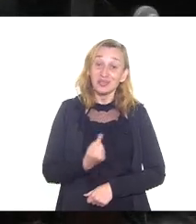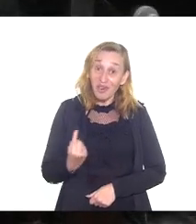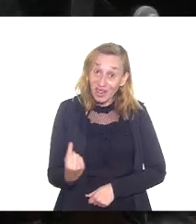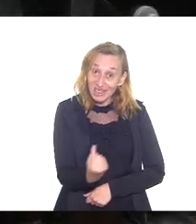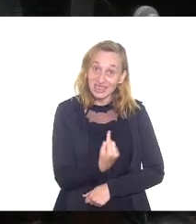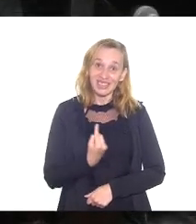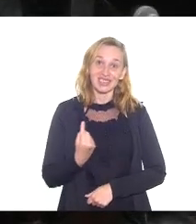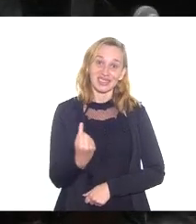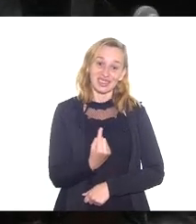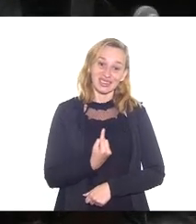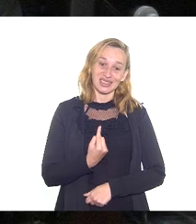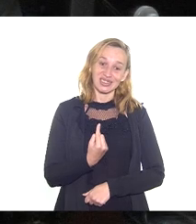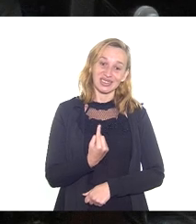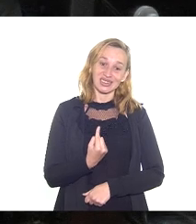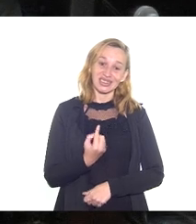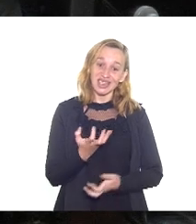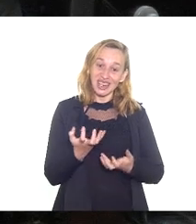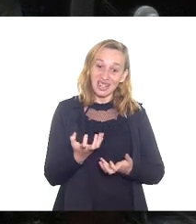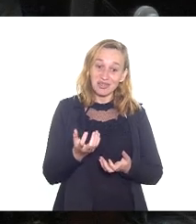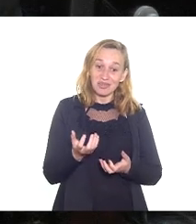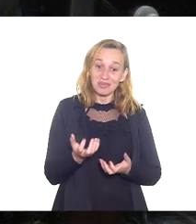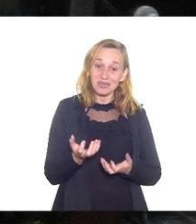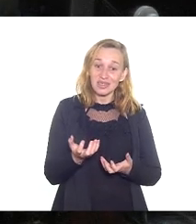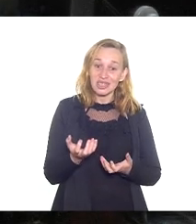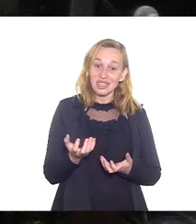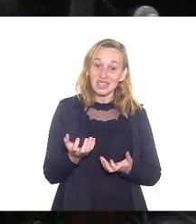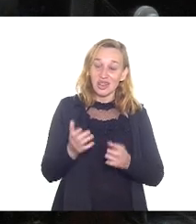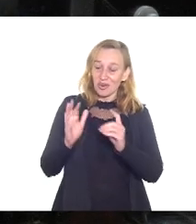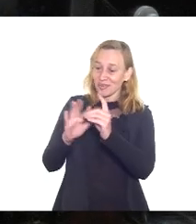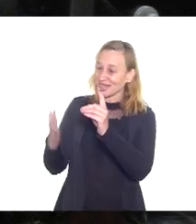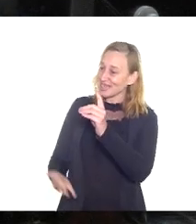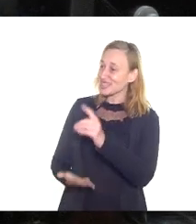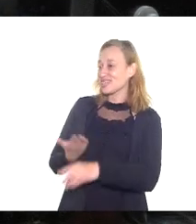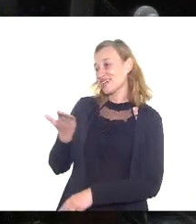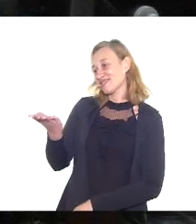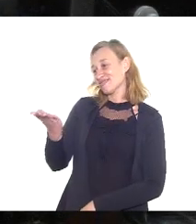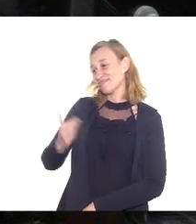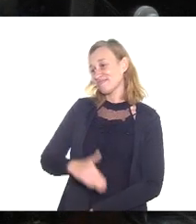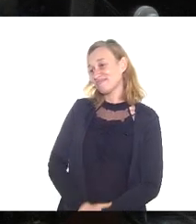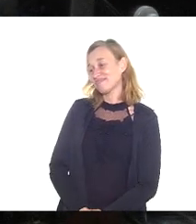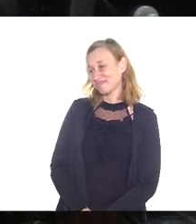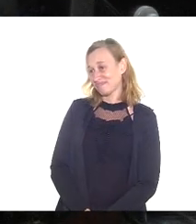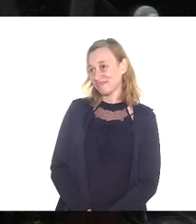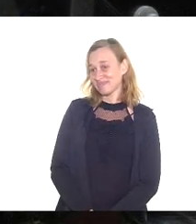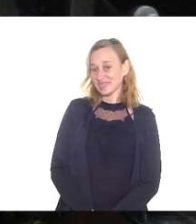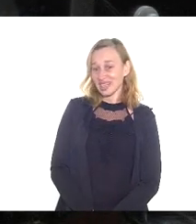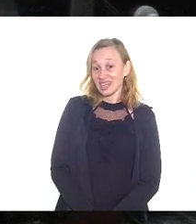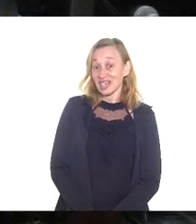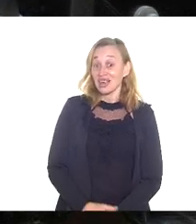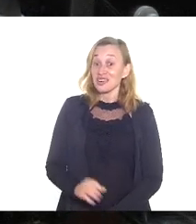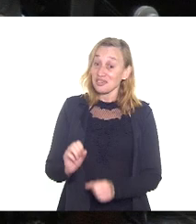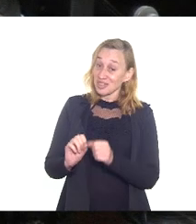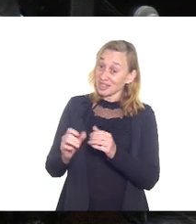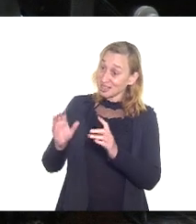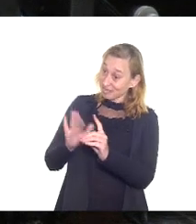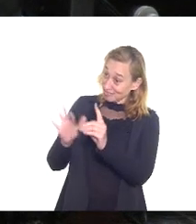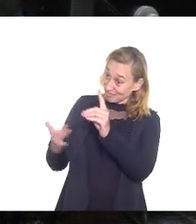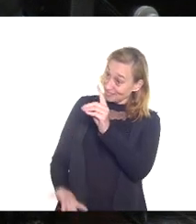Luiz, nós buscamos fazer uma homenagem à Vossa Excelência. E nós vamos fazer uma